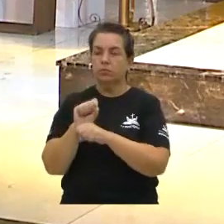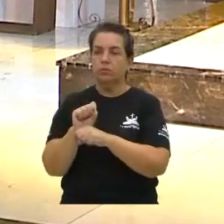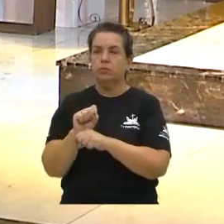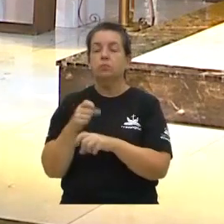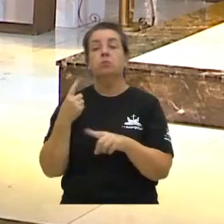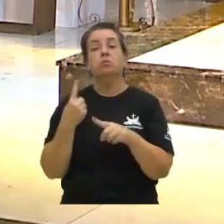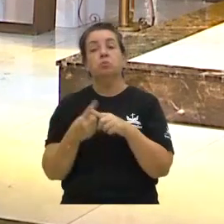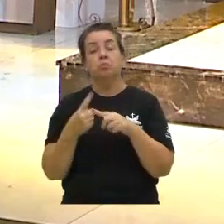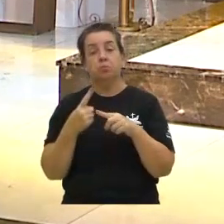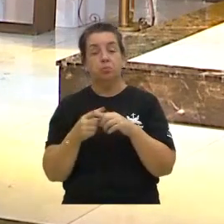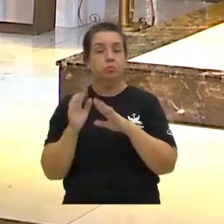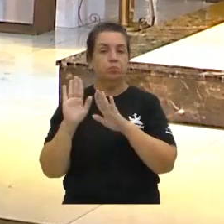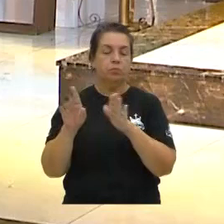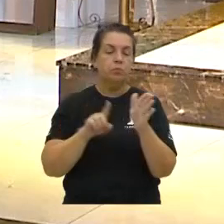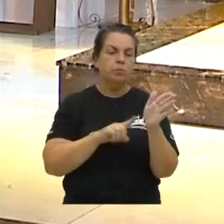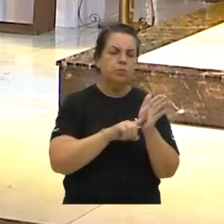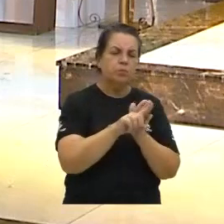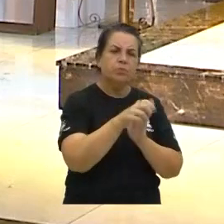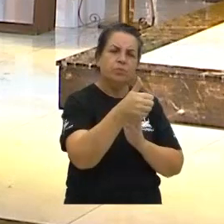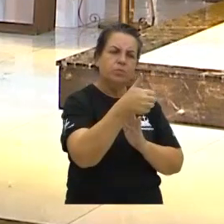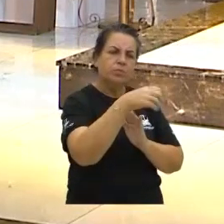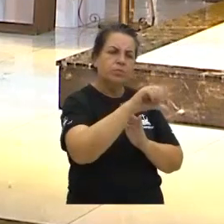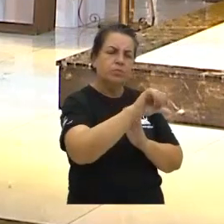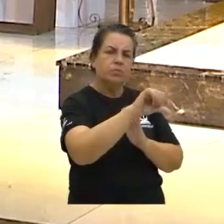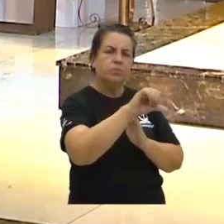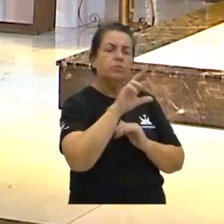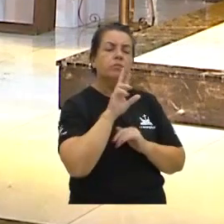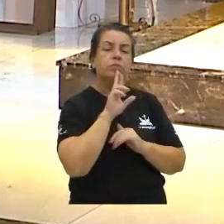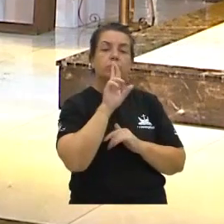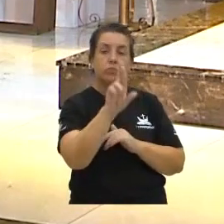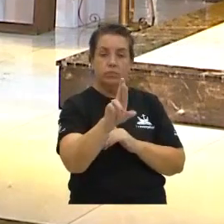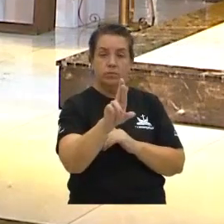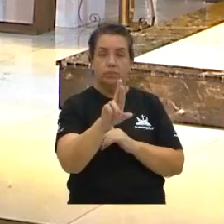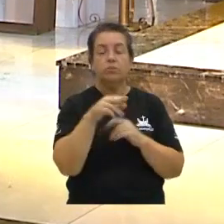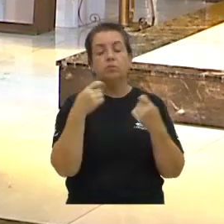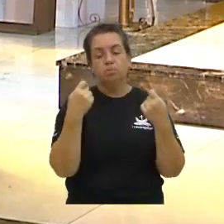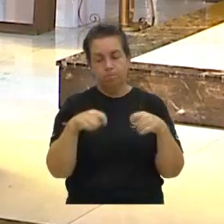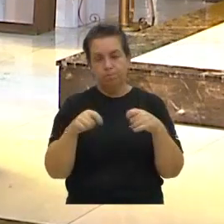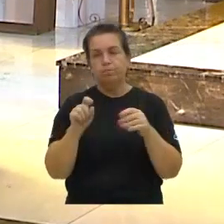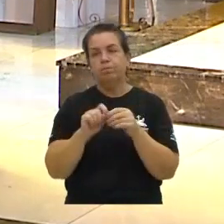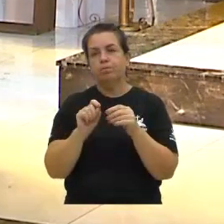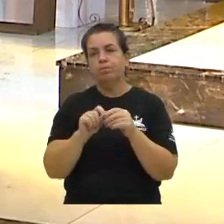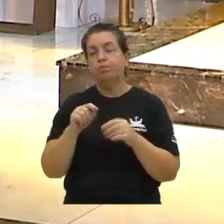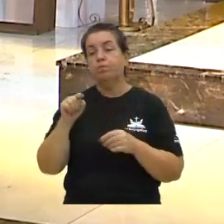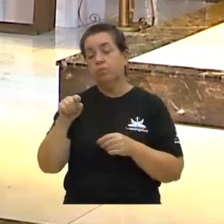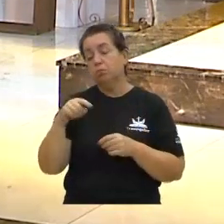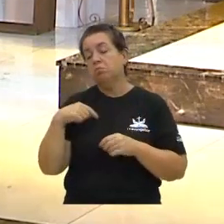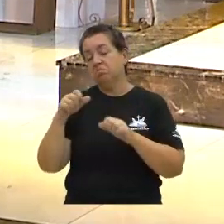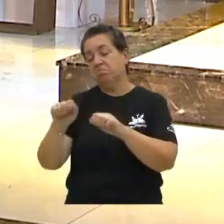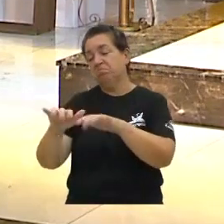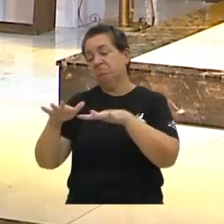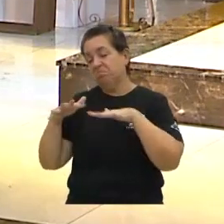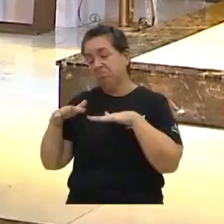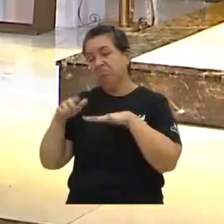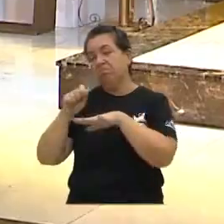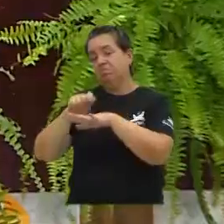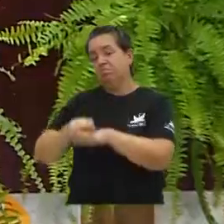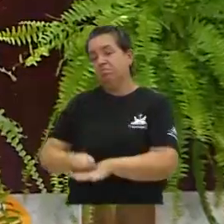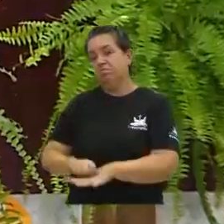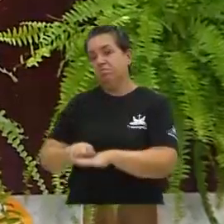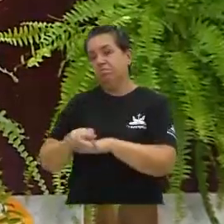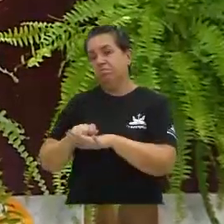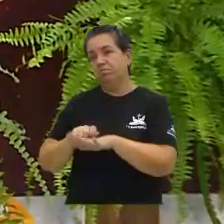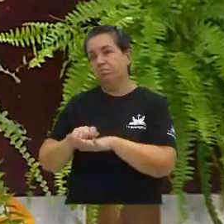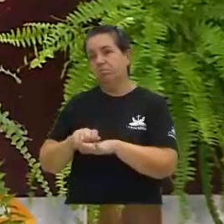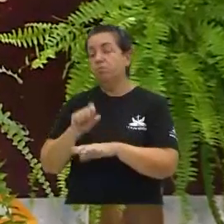São 19 perguntas que serão respondidas para o sínodo. Nós estávamos em assembleia arquidiocesana, foi